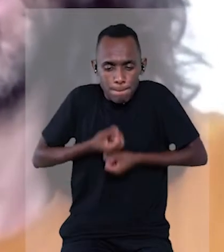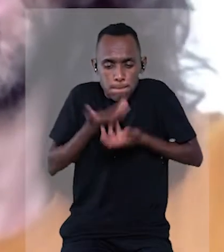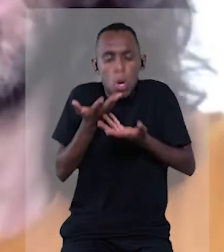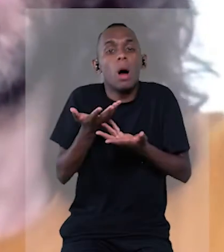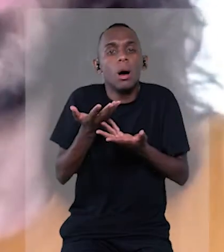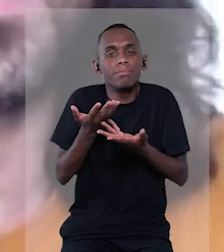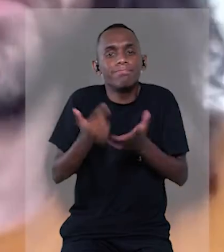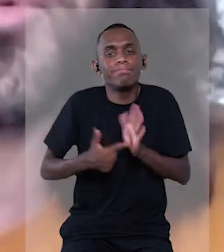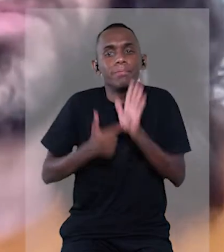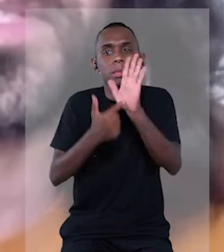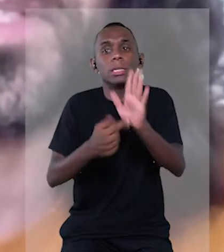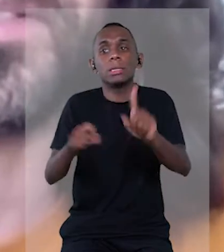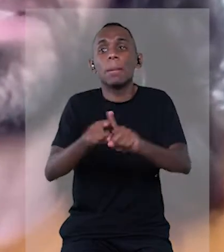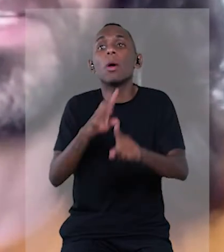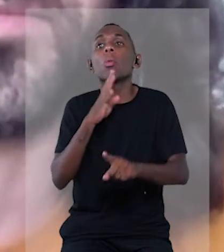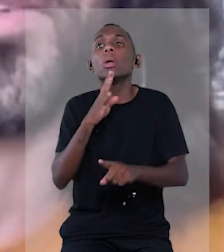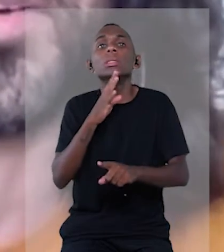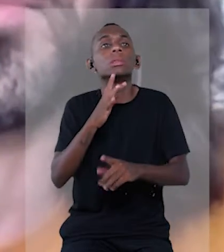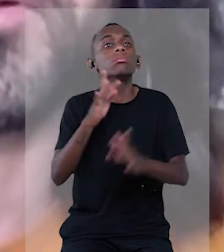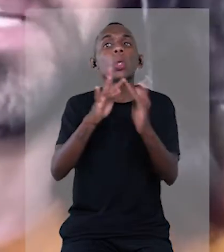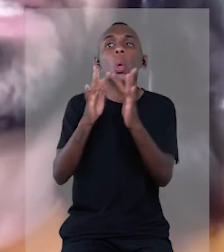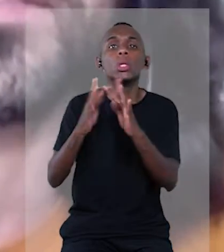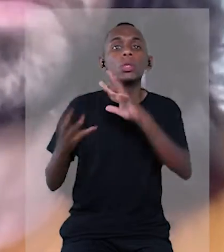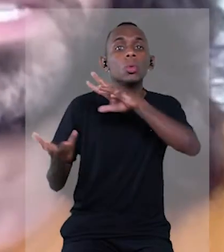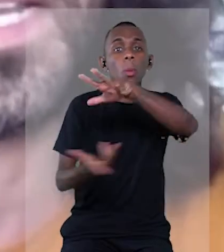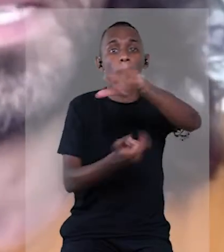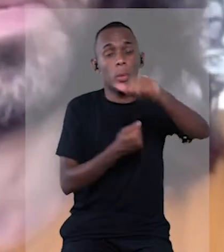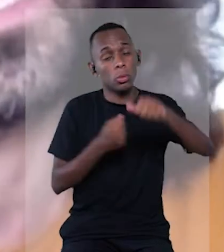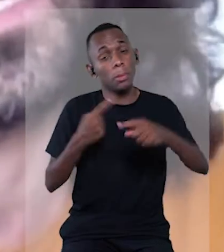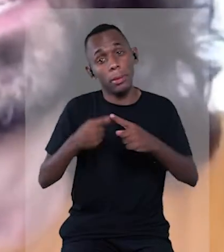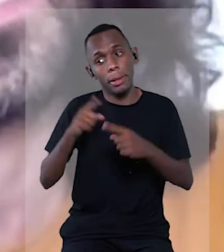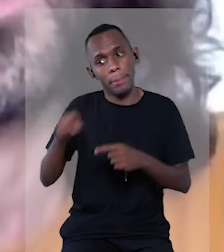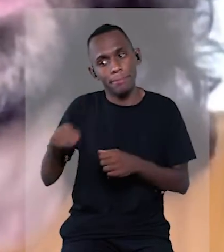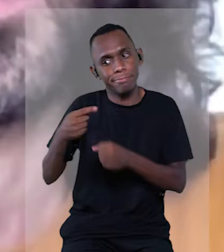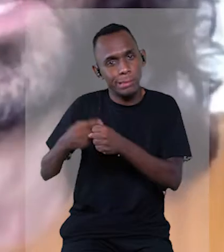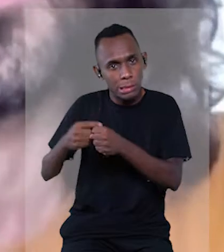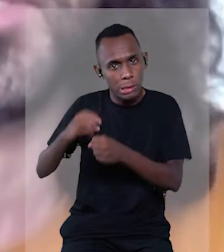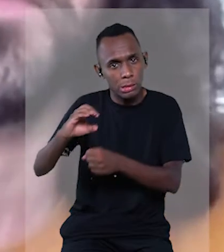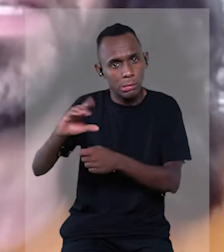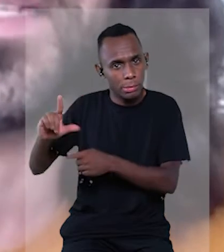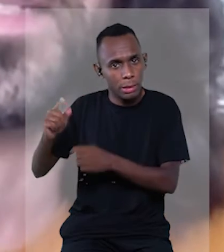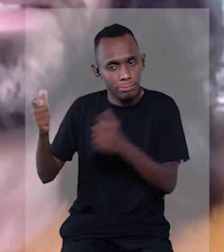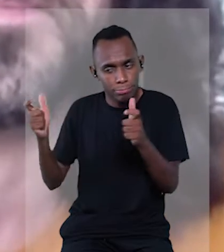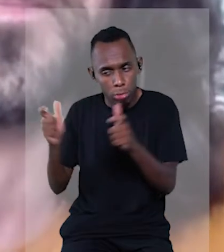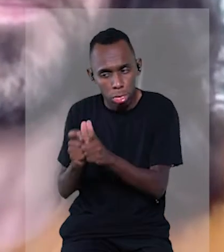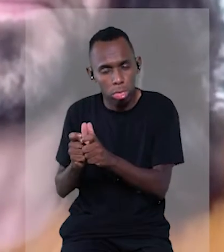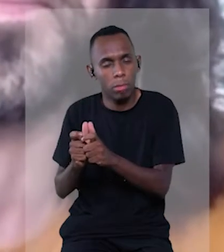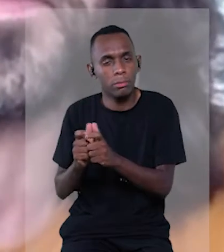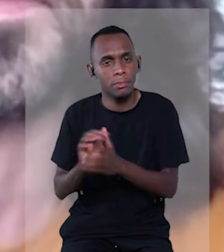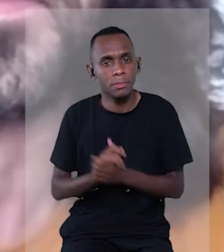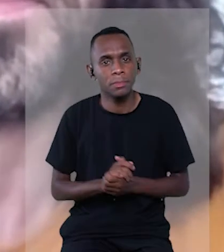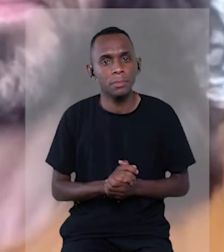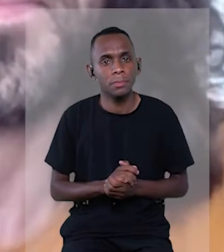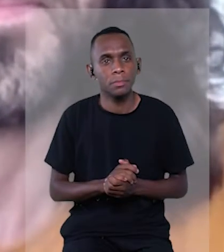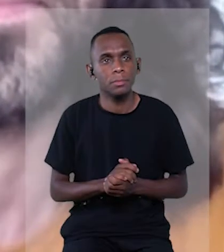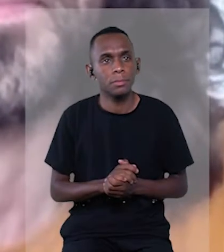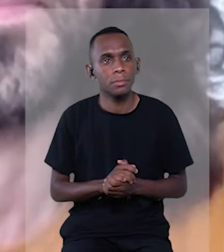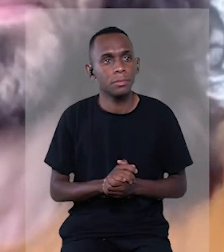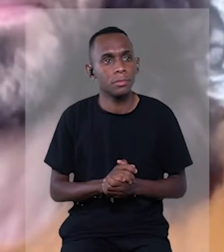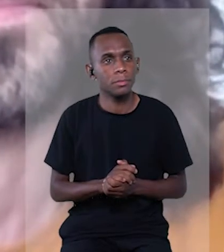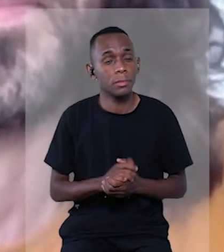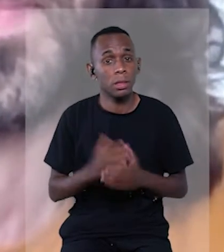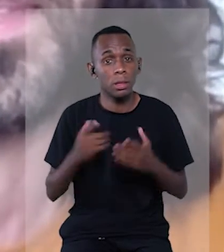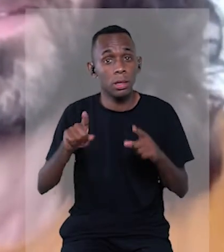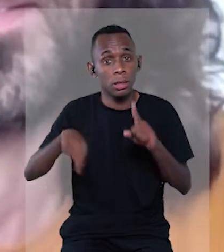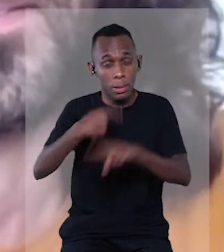e de conhecer o mundo, assim, de certa forma, morando numa cidade pequena, né, do interior de Minas. Uhum. Agora já